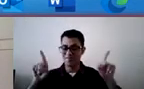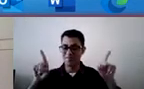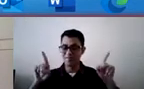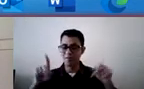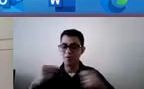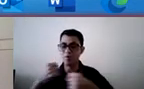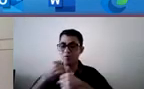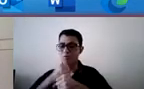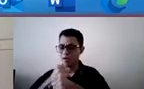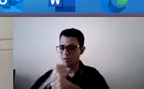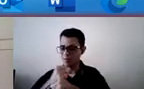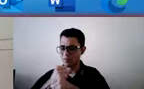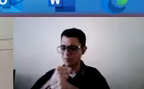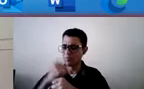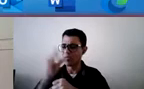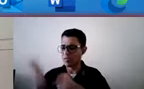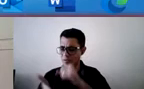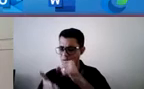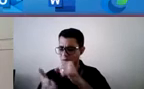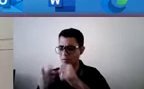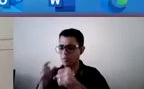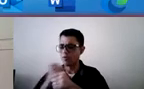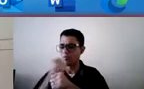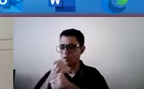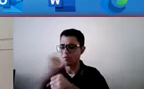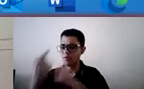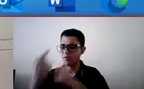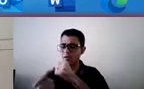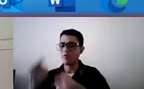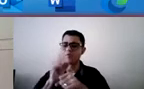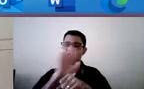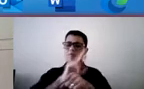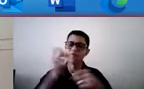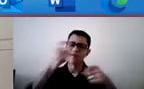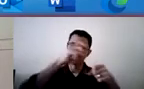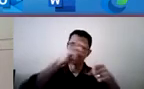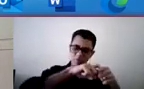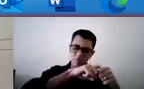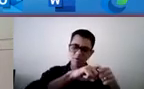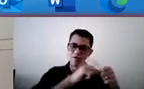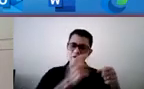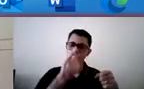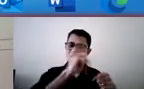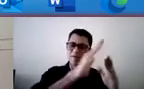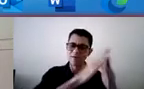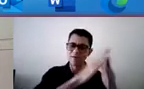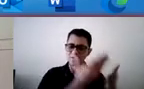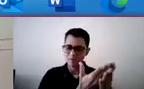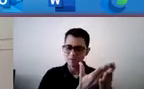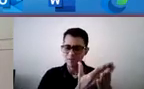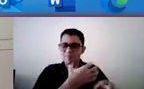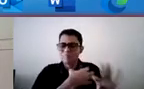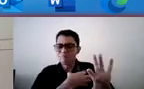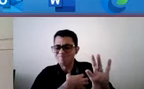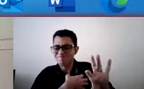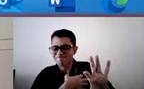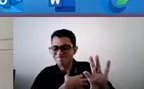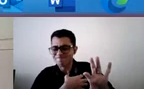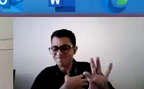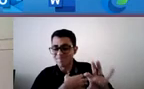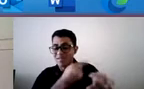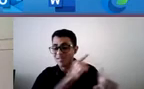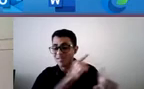ano e meio fora. Ribeirão, Rio Grande da Serra, voltou parcialmente, atende um pouco, mas assim, pelo menos sentiu um pouquinho sair